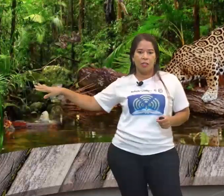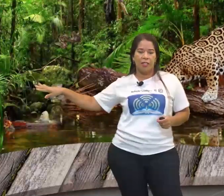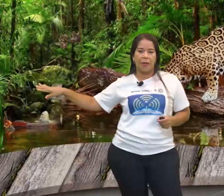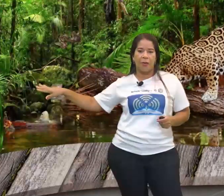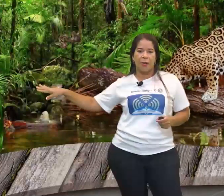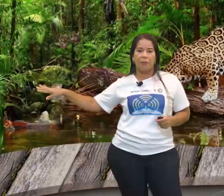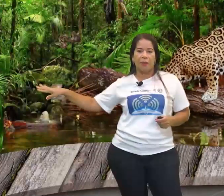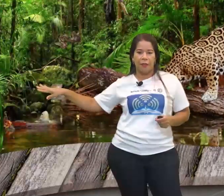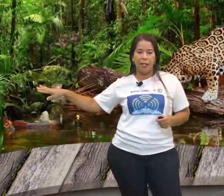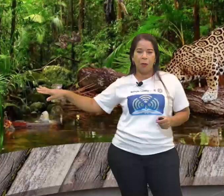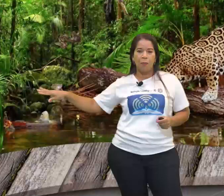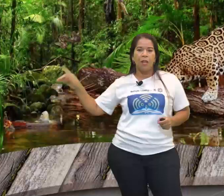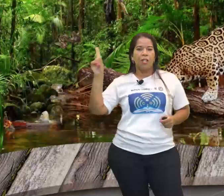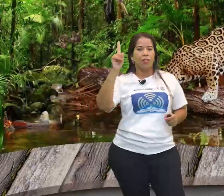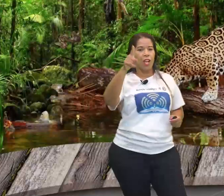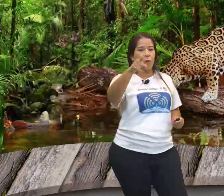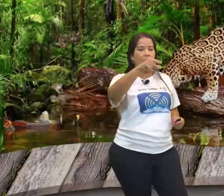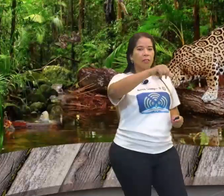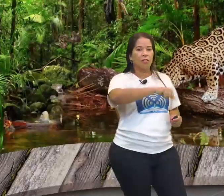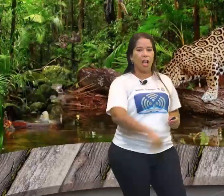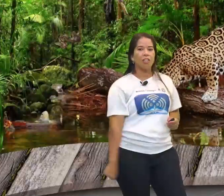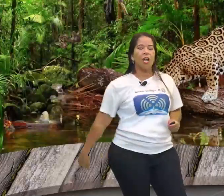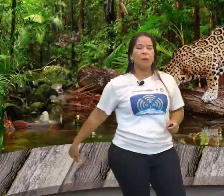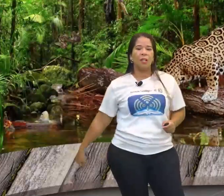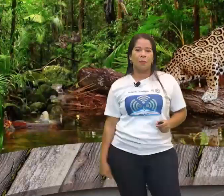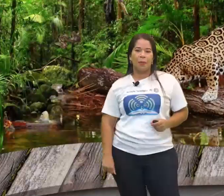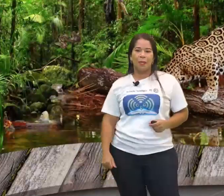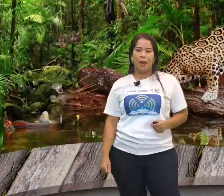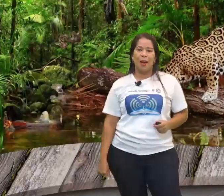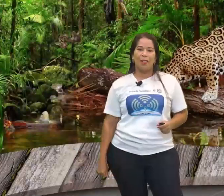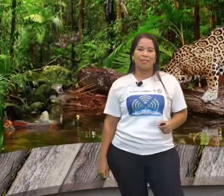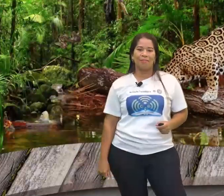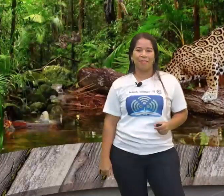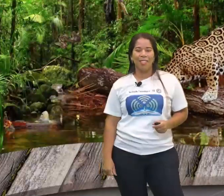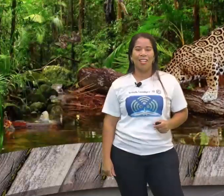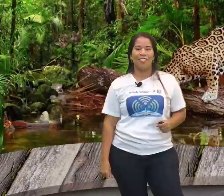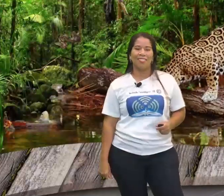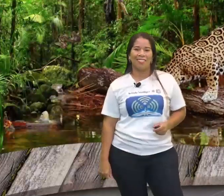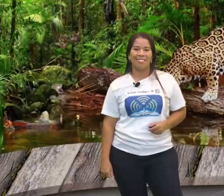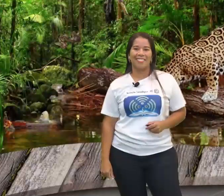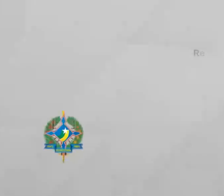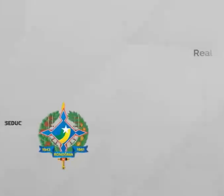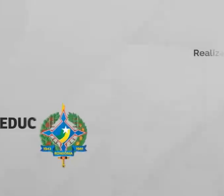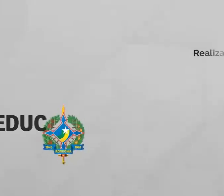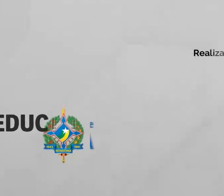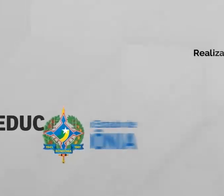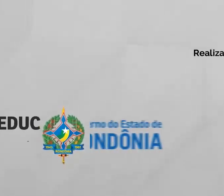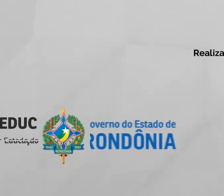informações vistas até agora, perfeito? Te aguardo já para a nossa próxima aula. Beijão!